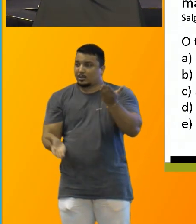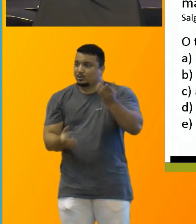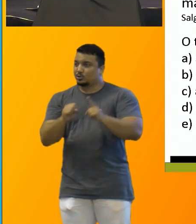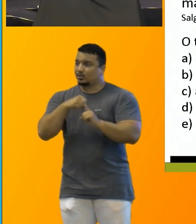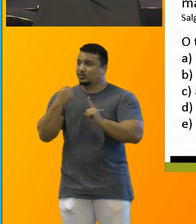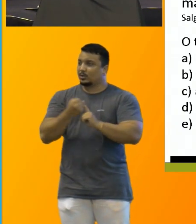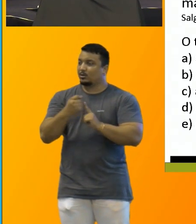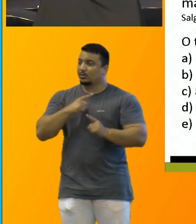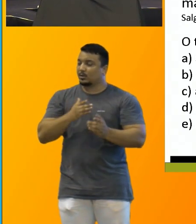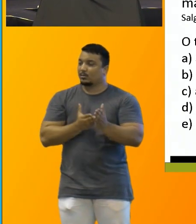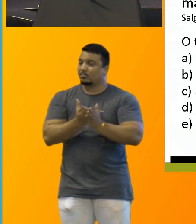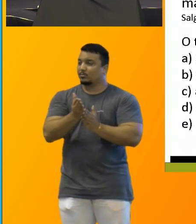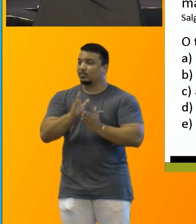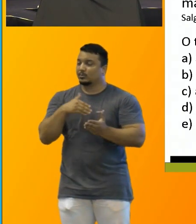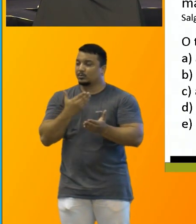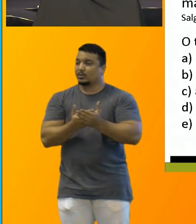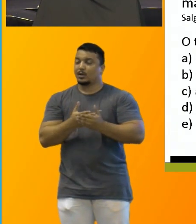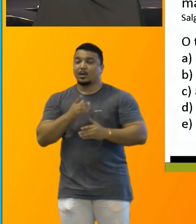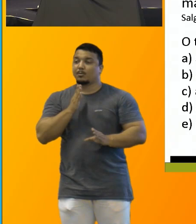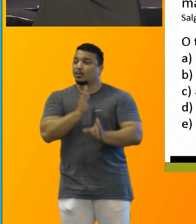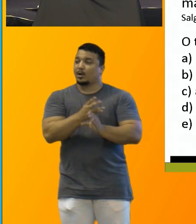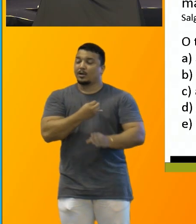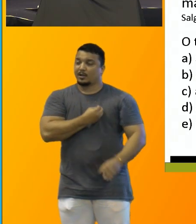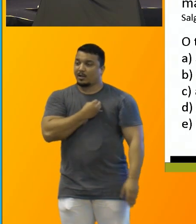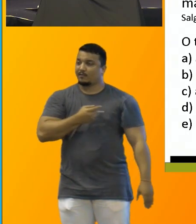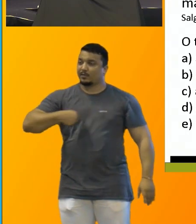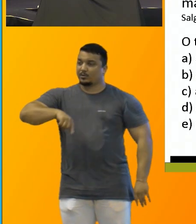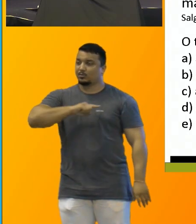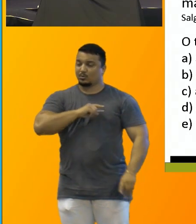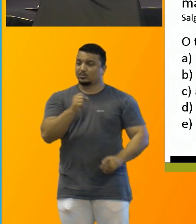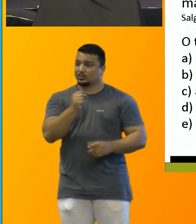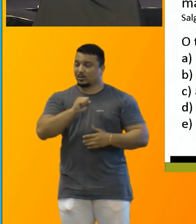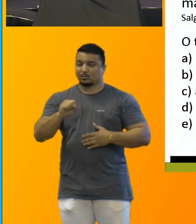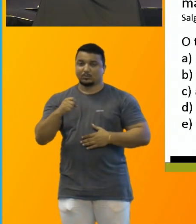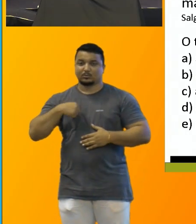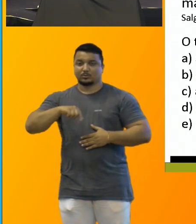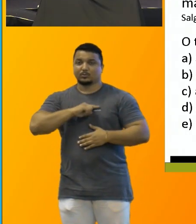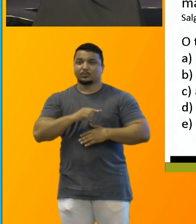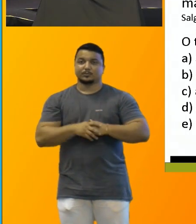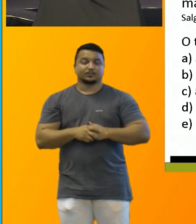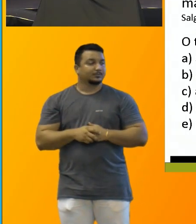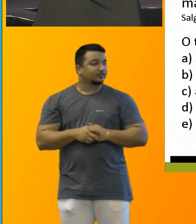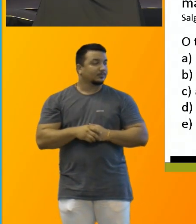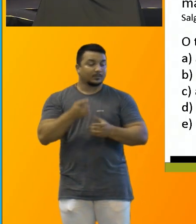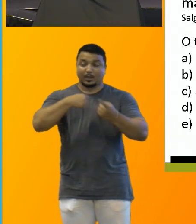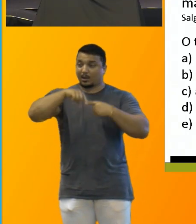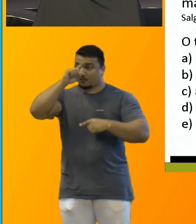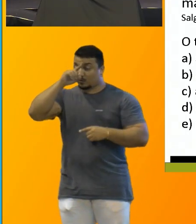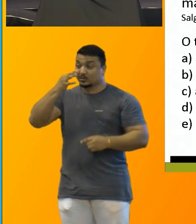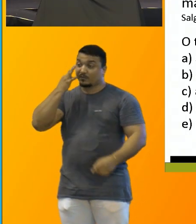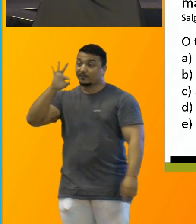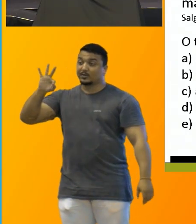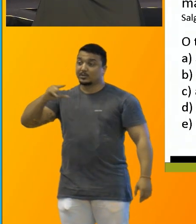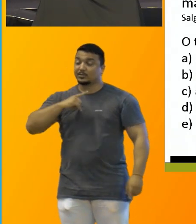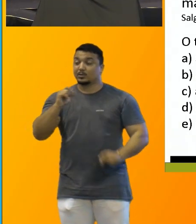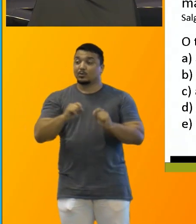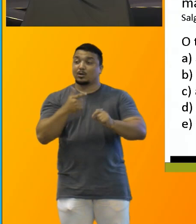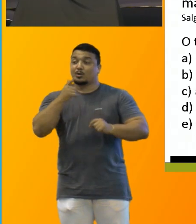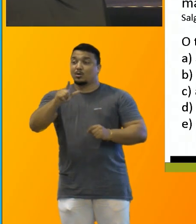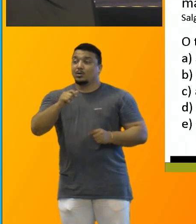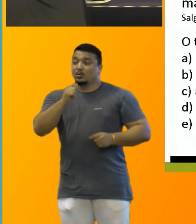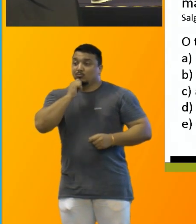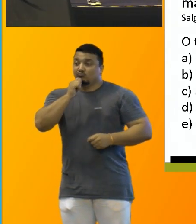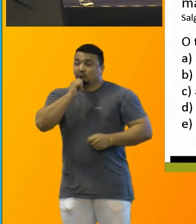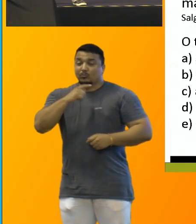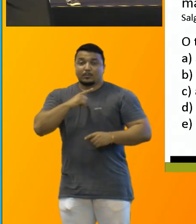que perturba o ritmo da vida do nosso século. Desde a Revolução Francesa, outro não tem sido o grito